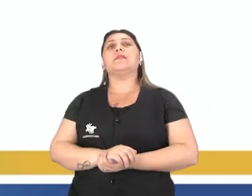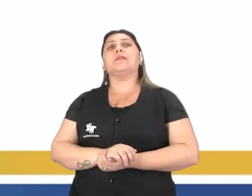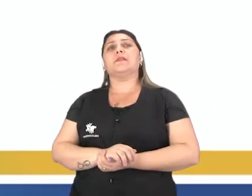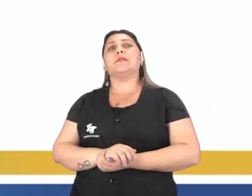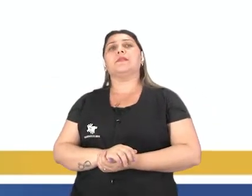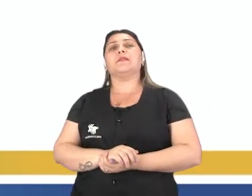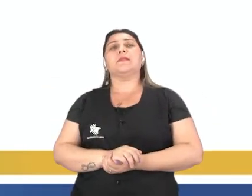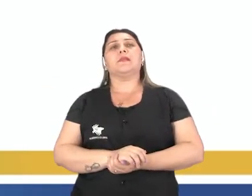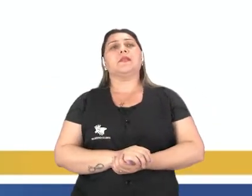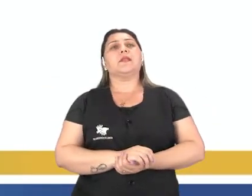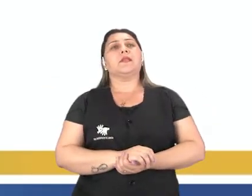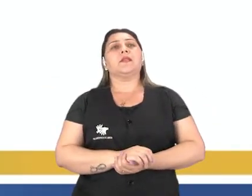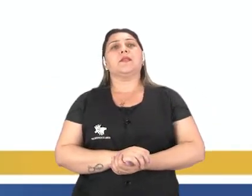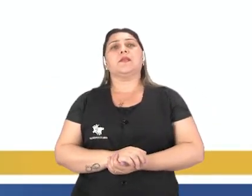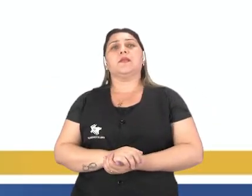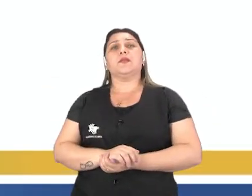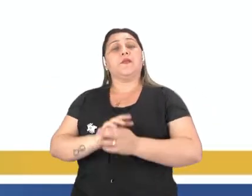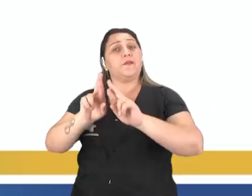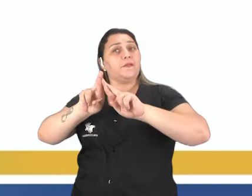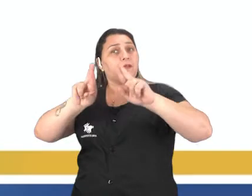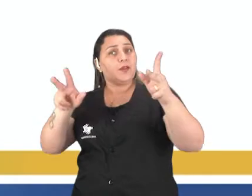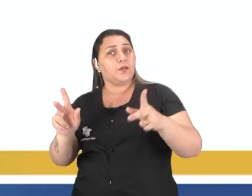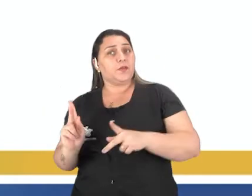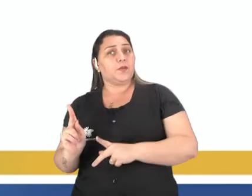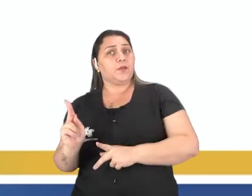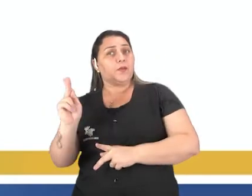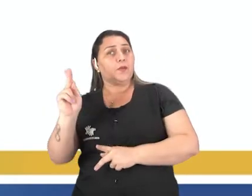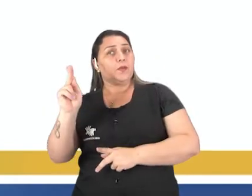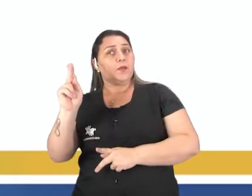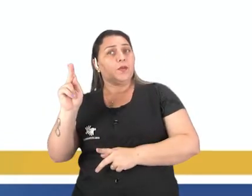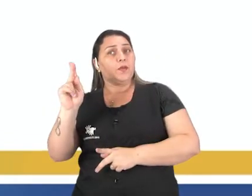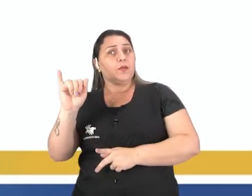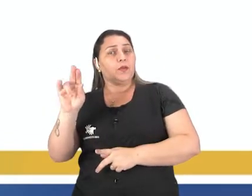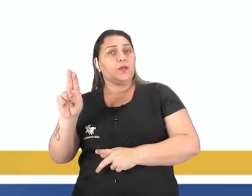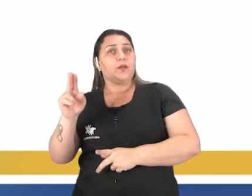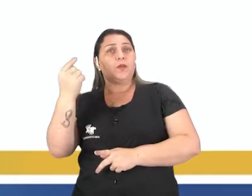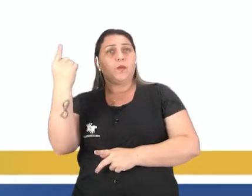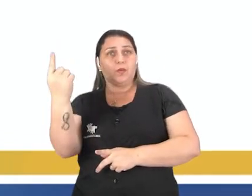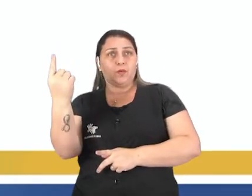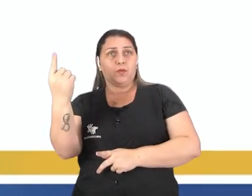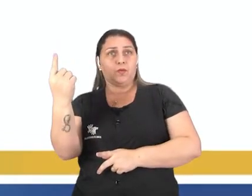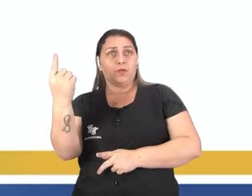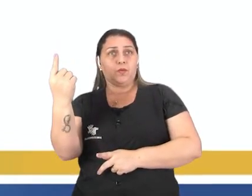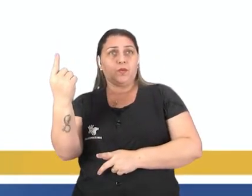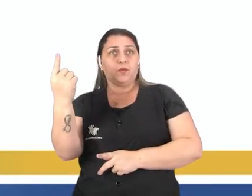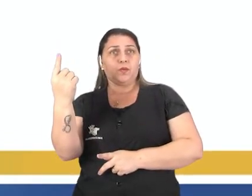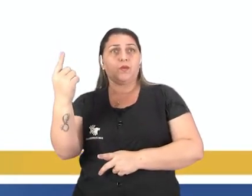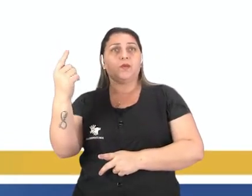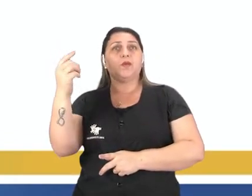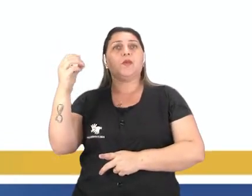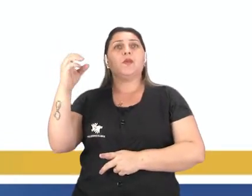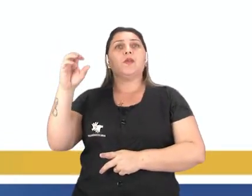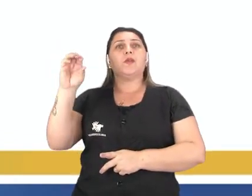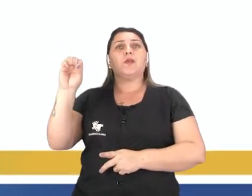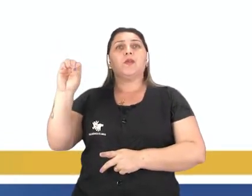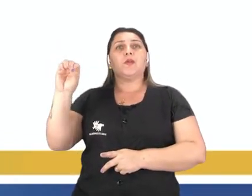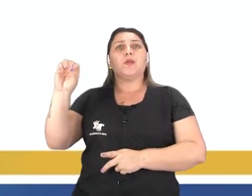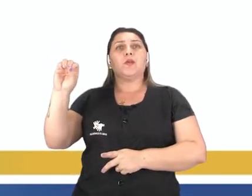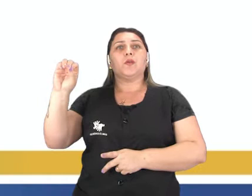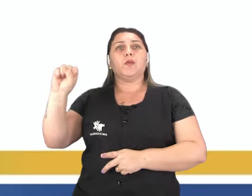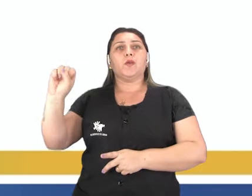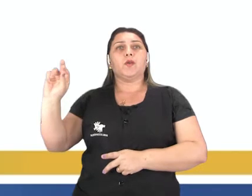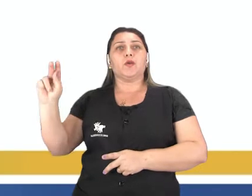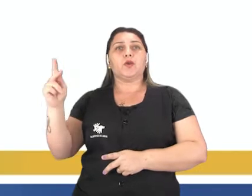do dan, ao contrário das do kyu, avançam de 1 dan, shodan, ou 10